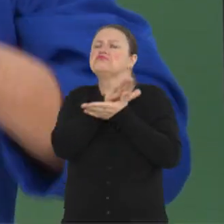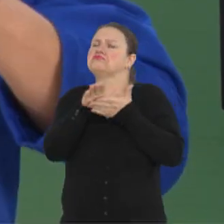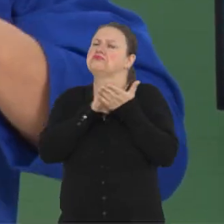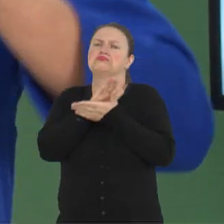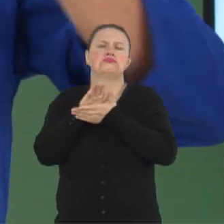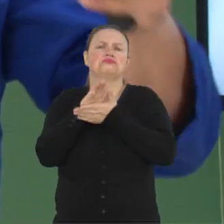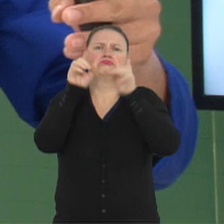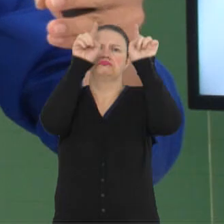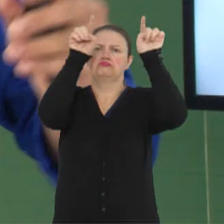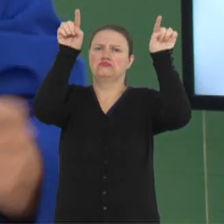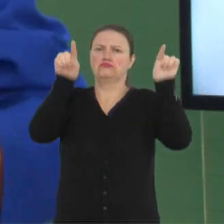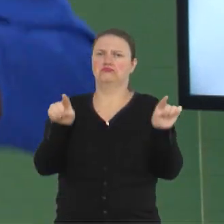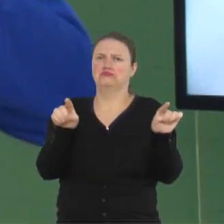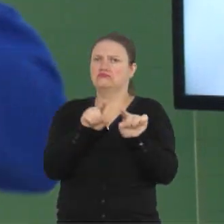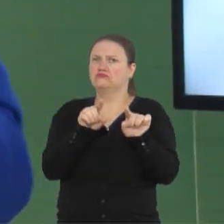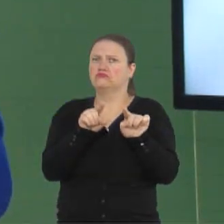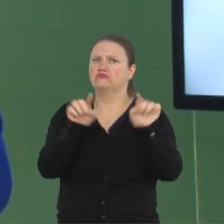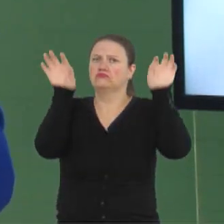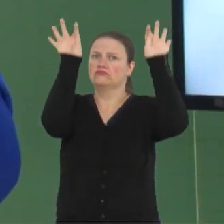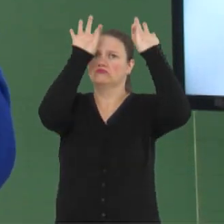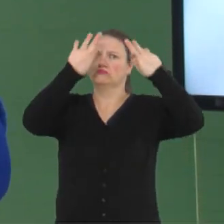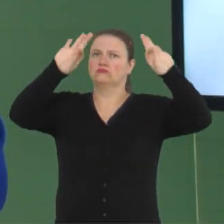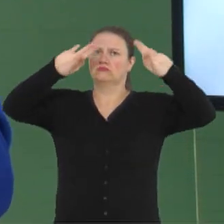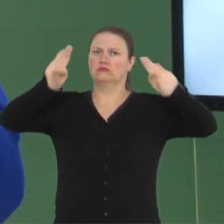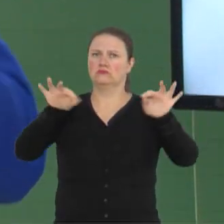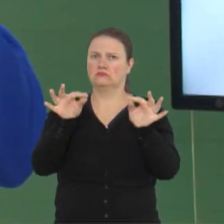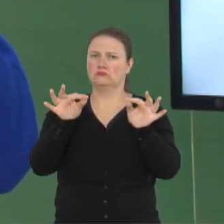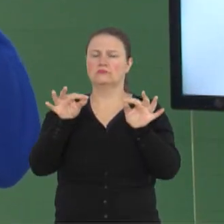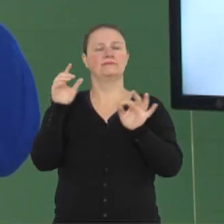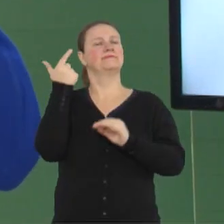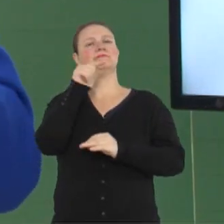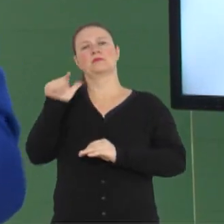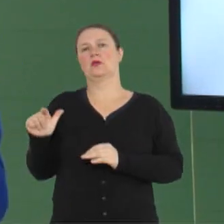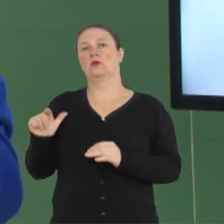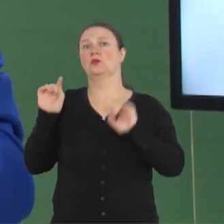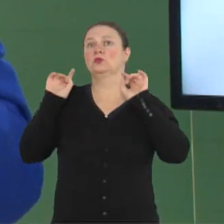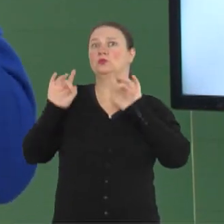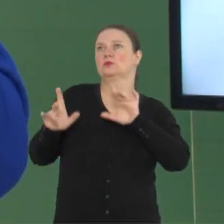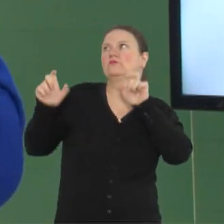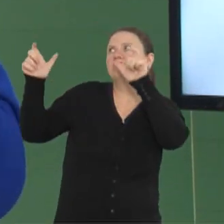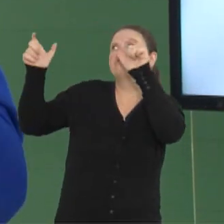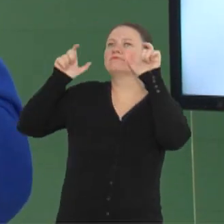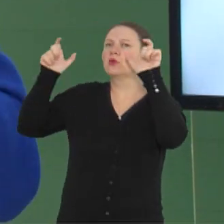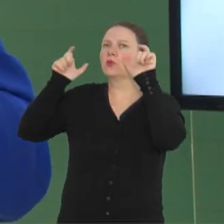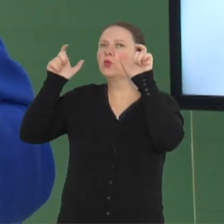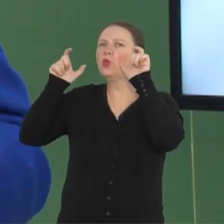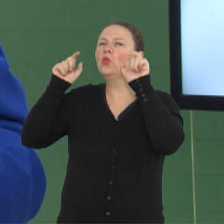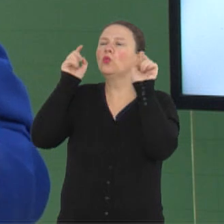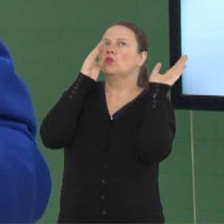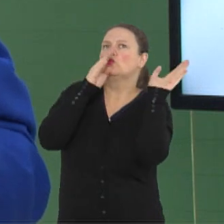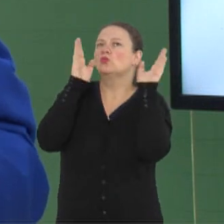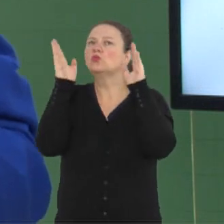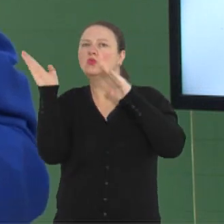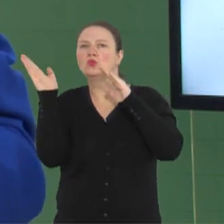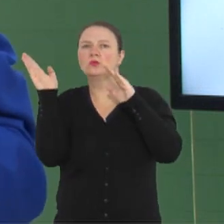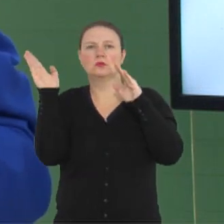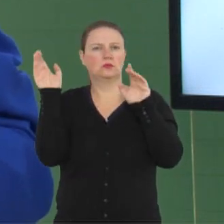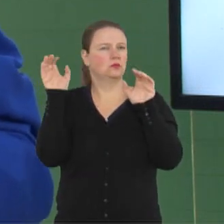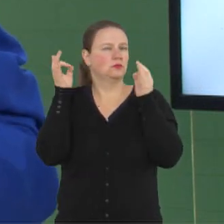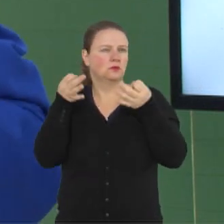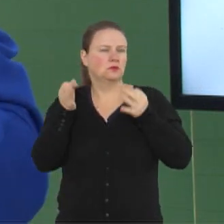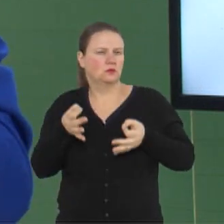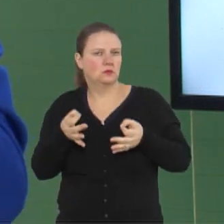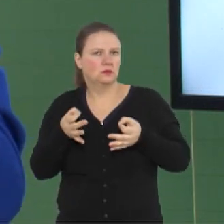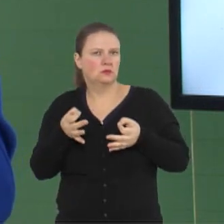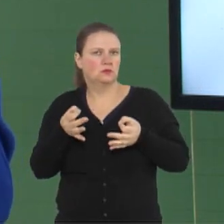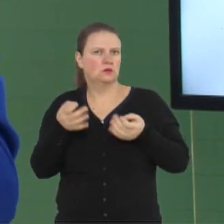colchetes e nem chaves. Só precisamos nos atentar às operações e à ordem de resolução. Neste